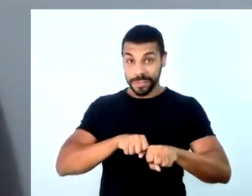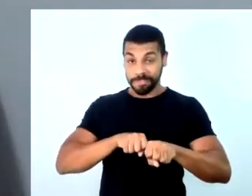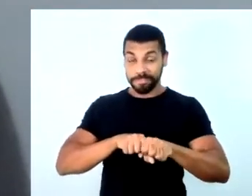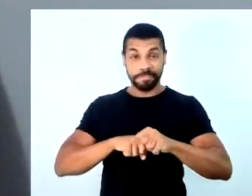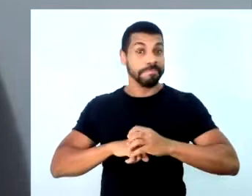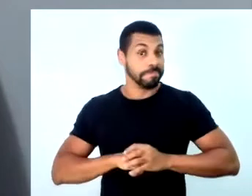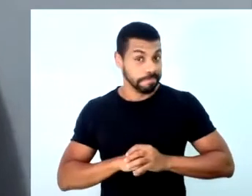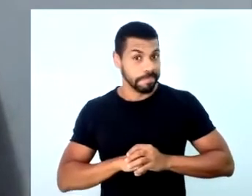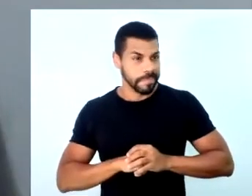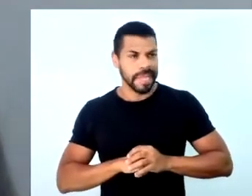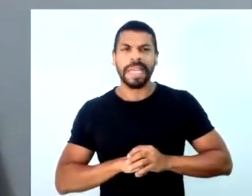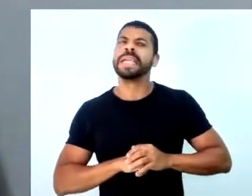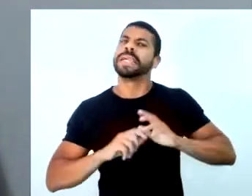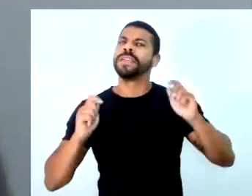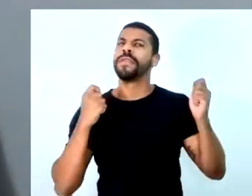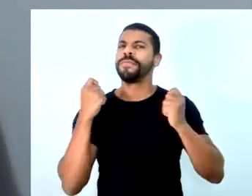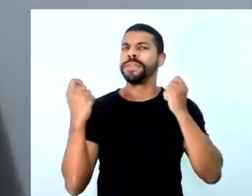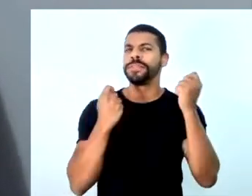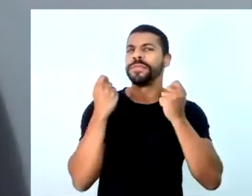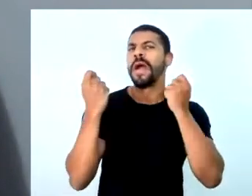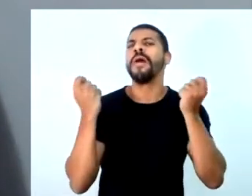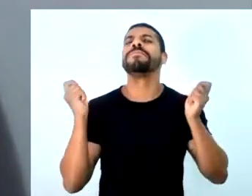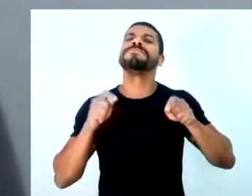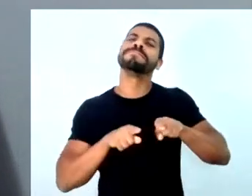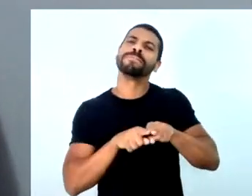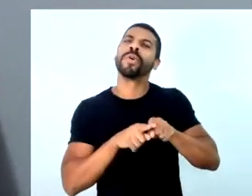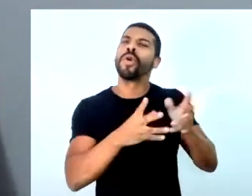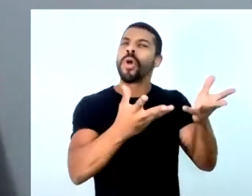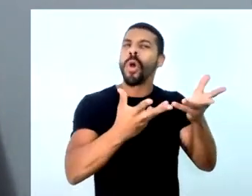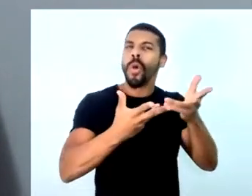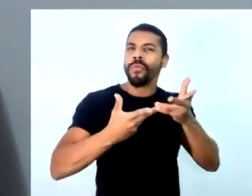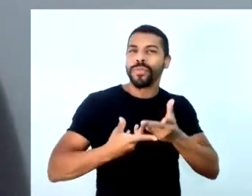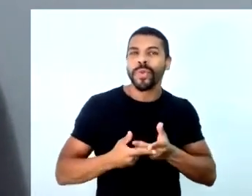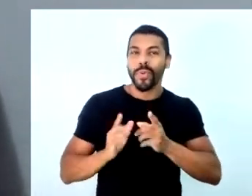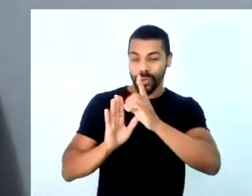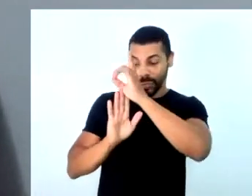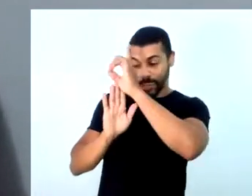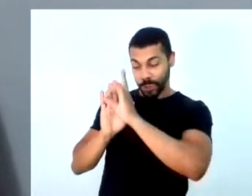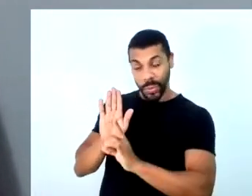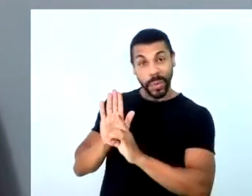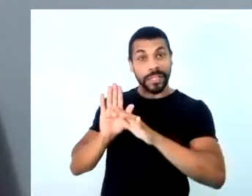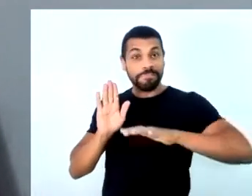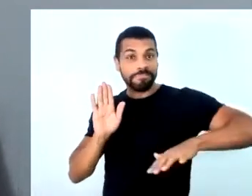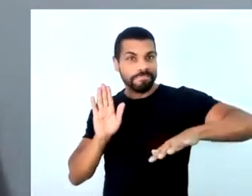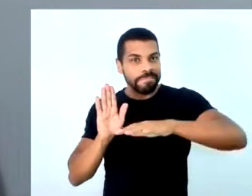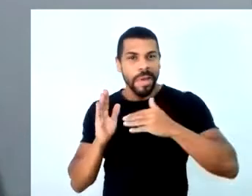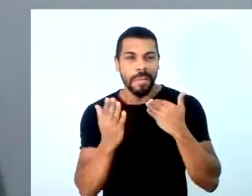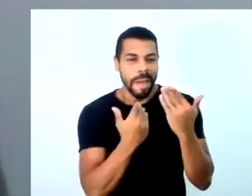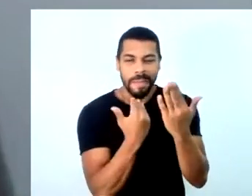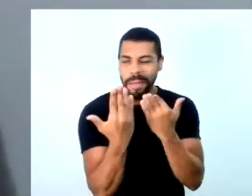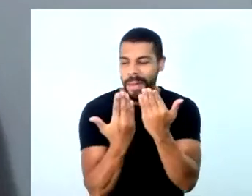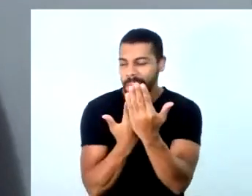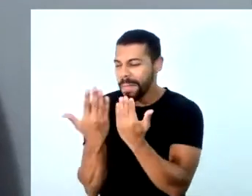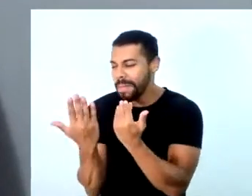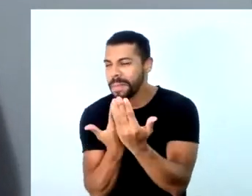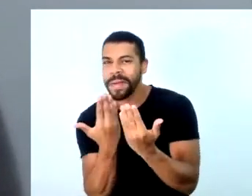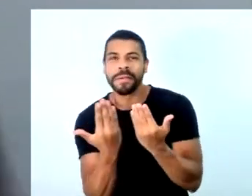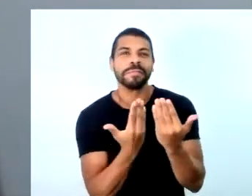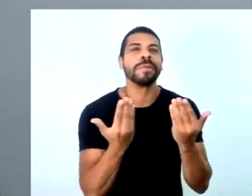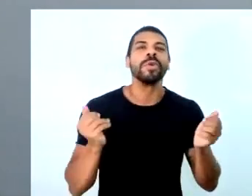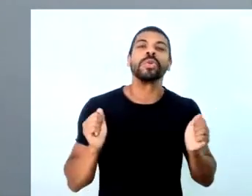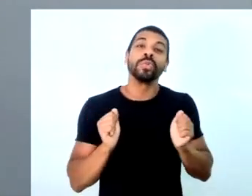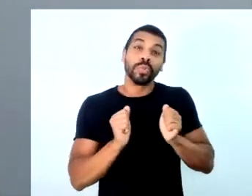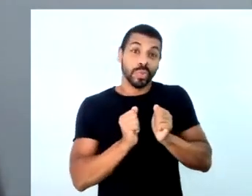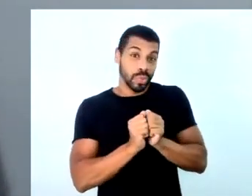formação. E lá a gente apresentou alguns curtas e convidou os diretores, algumas pessoas para falarem